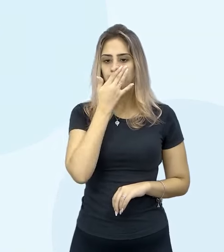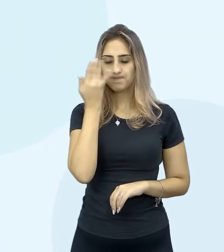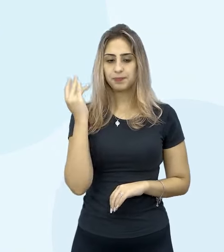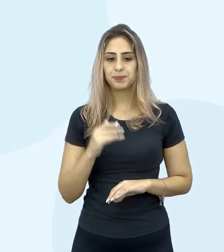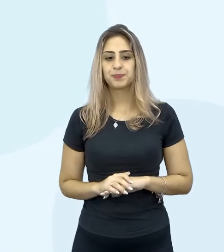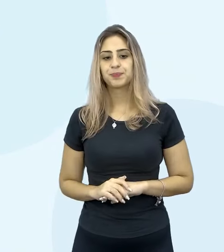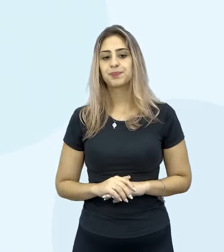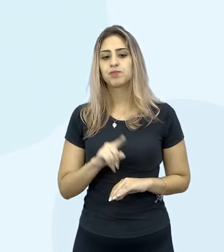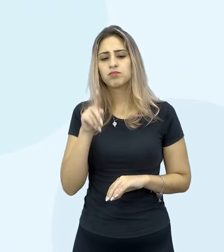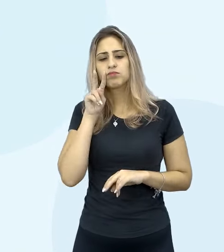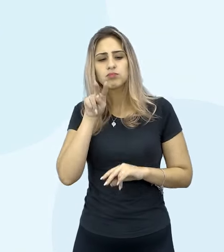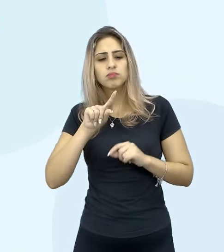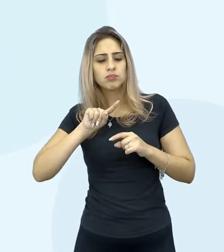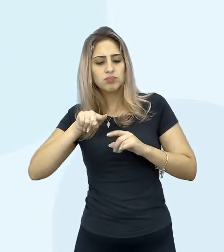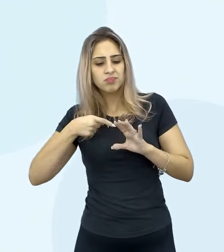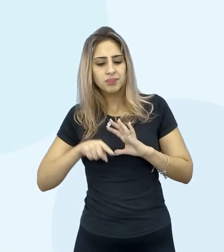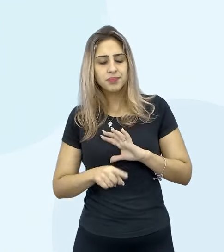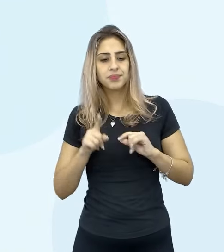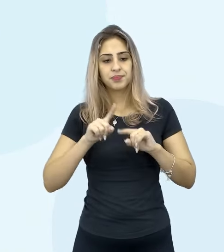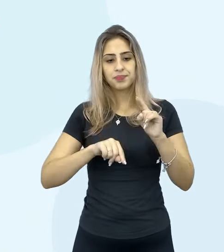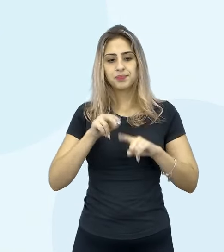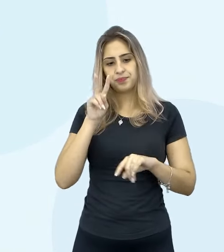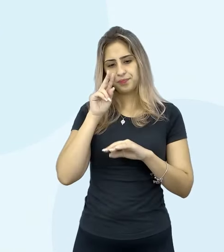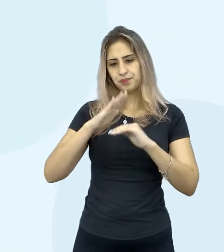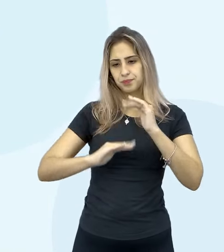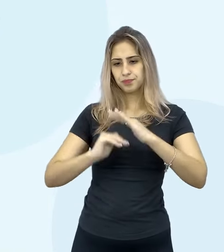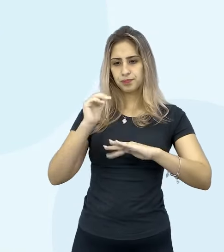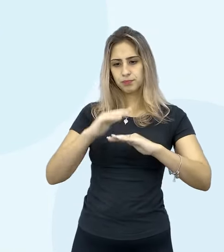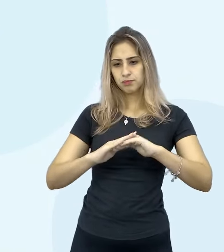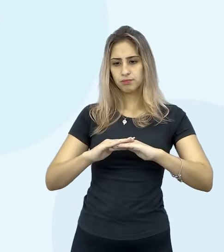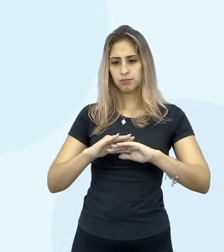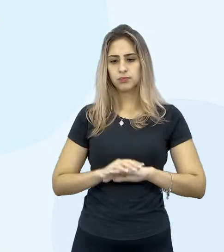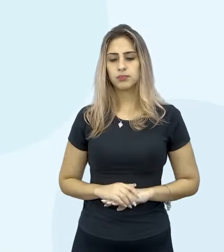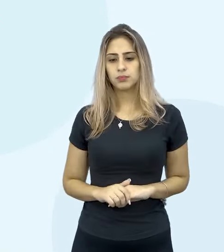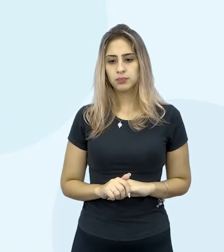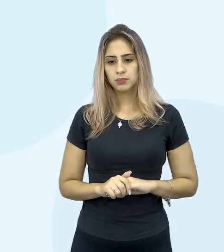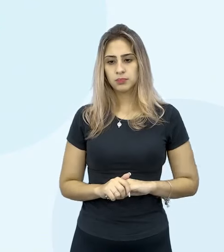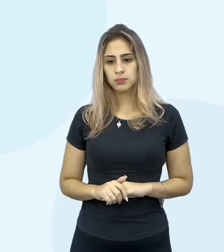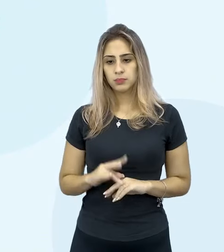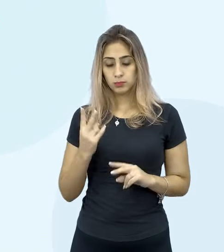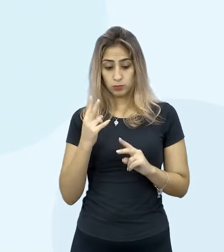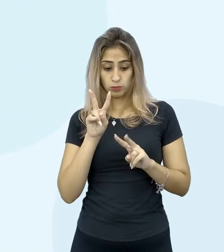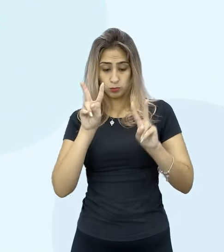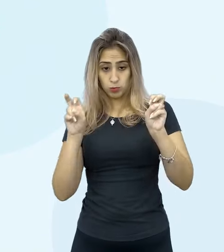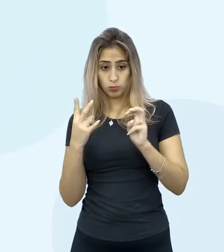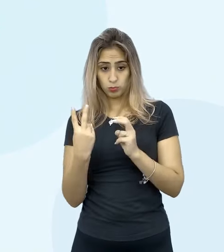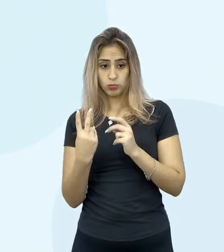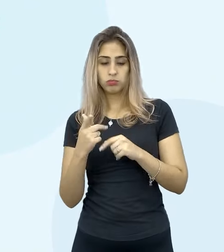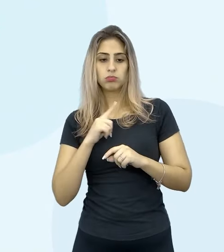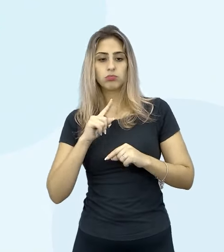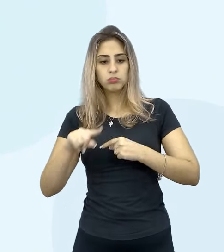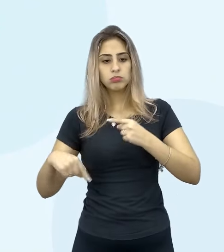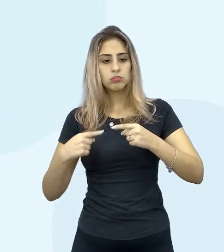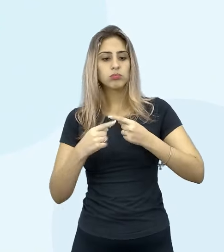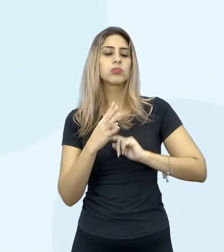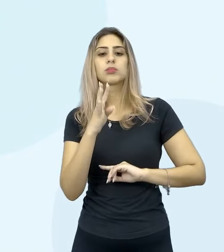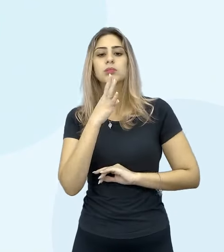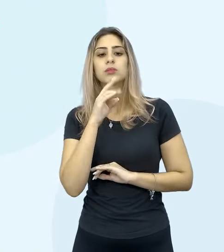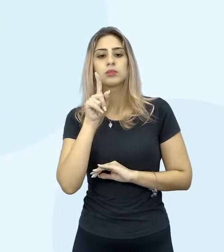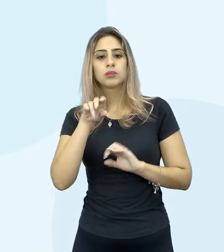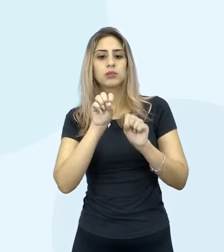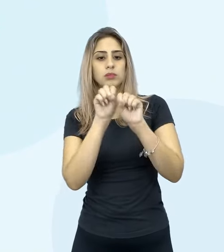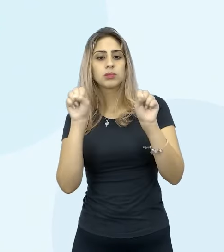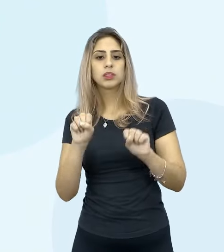material, tem como a gente ver essas relações entre as habilidades aí, né? E ambas levam àquele objeto de conhecimento, que é o